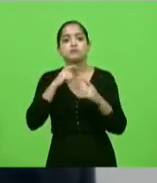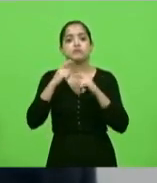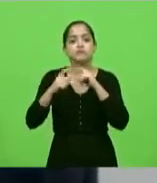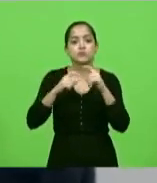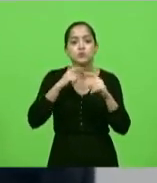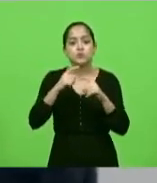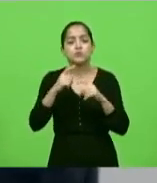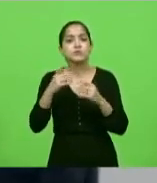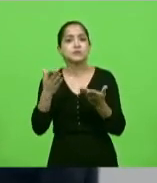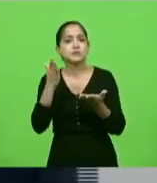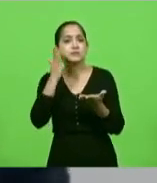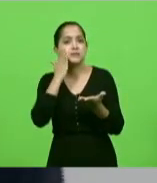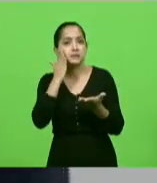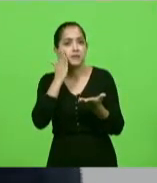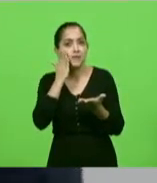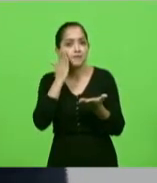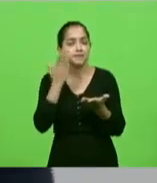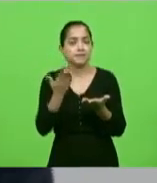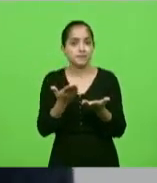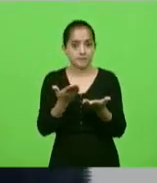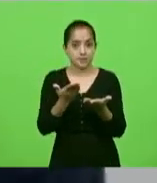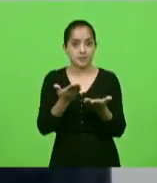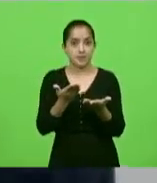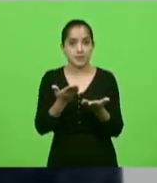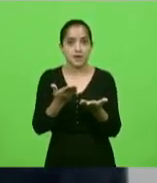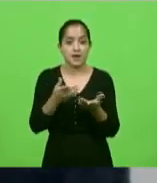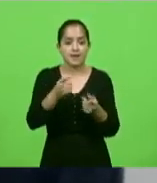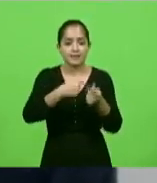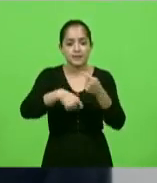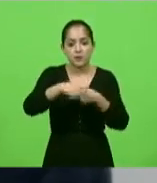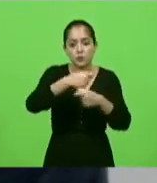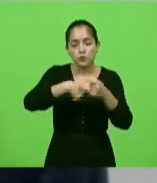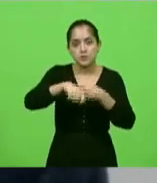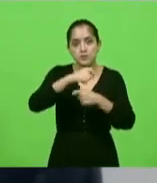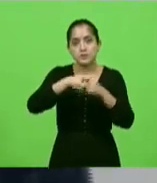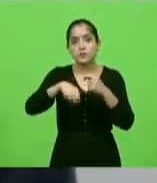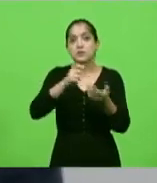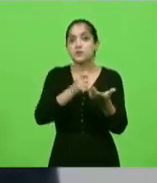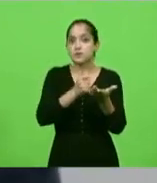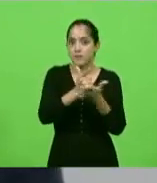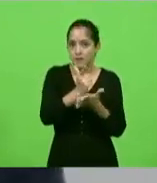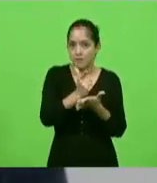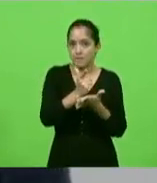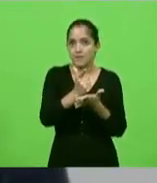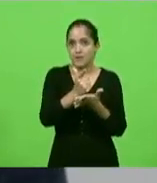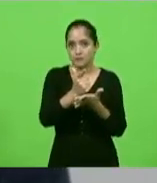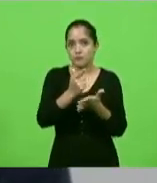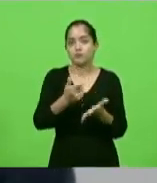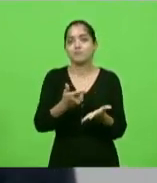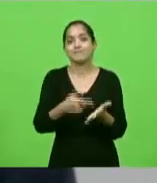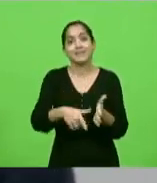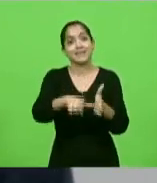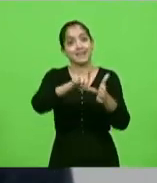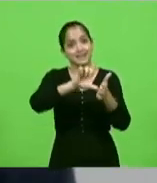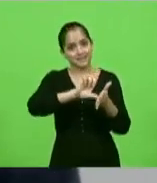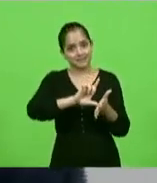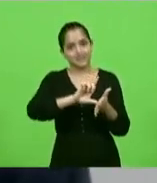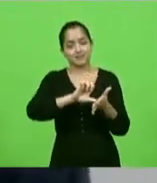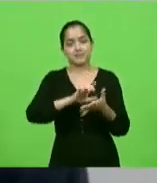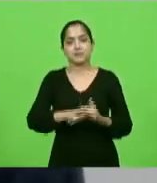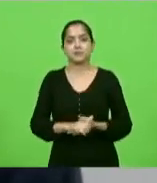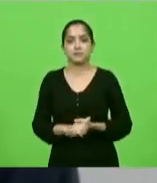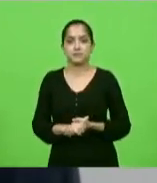que ele sabia de que estaria havendo, né, havendo a negociação e que o pagamento se daria de forma